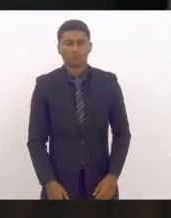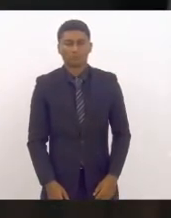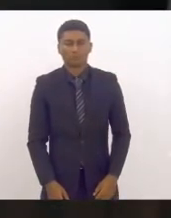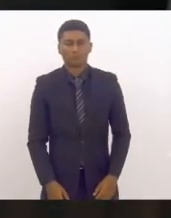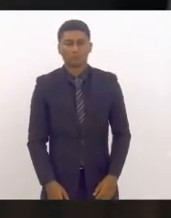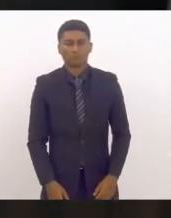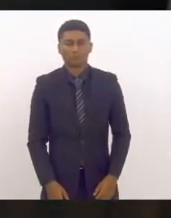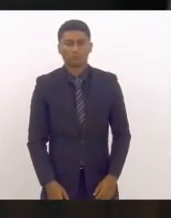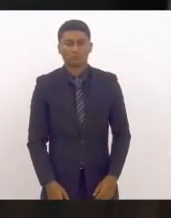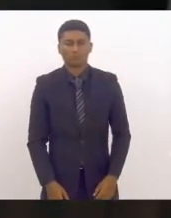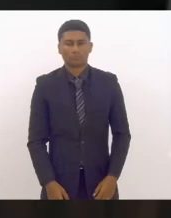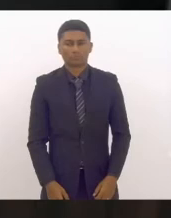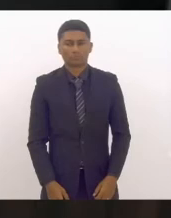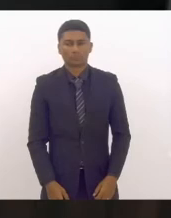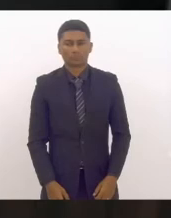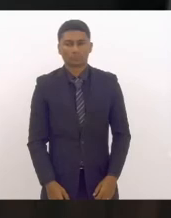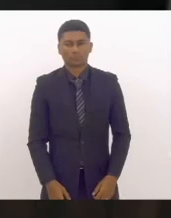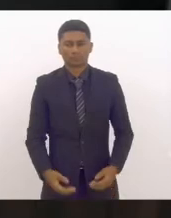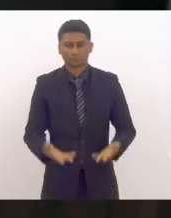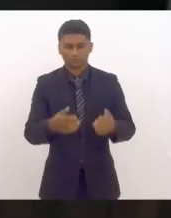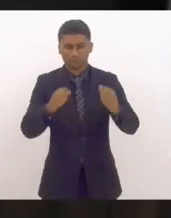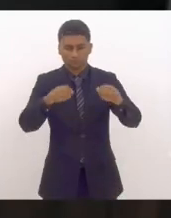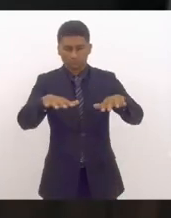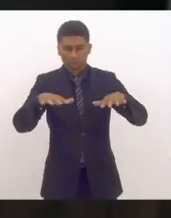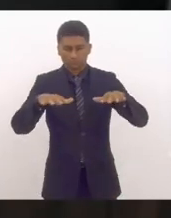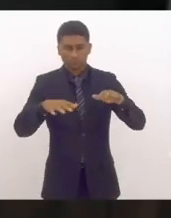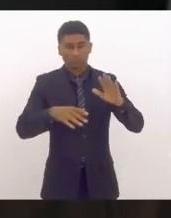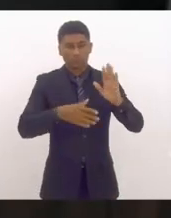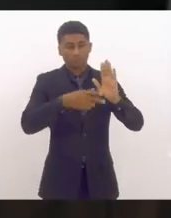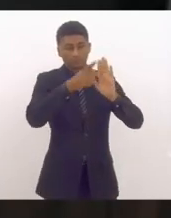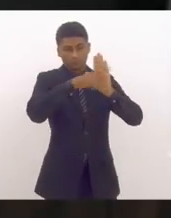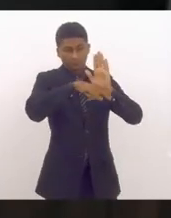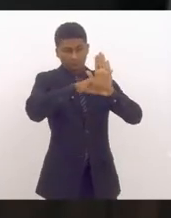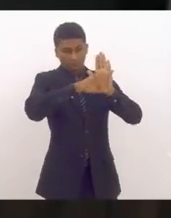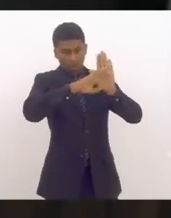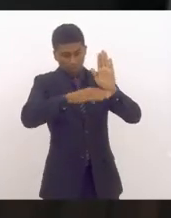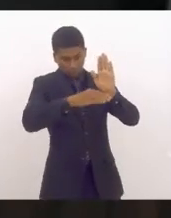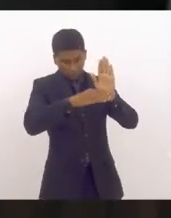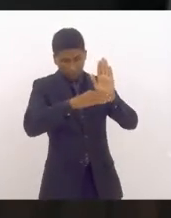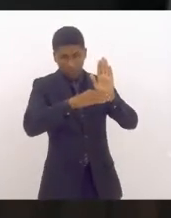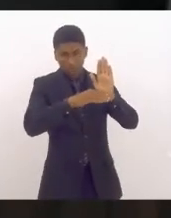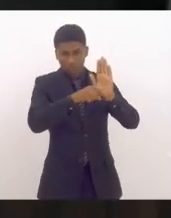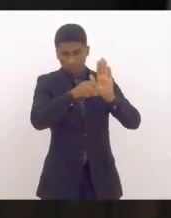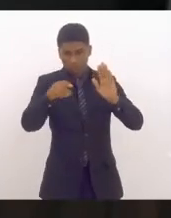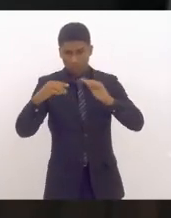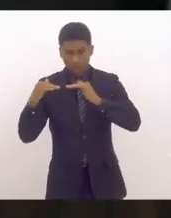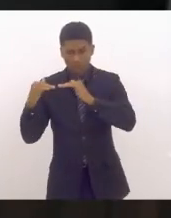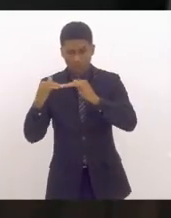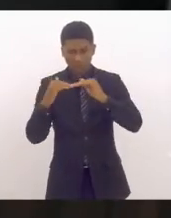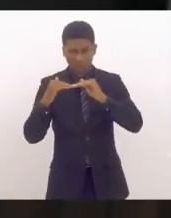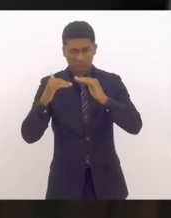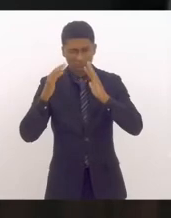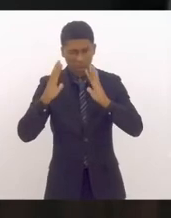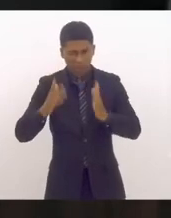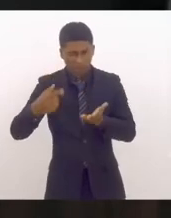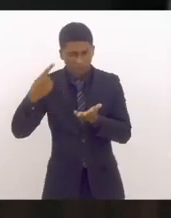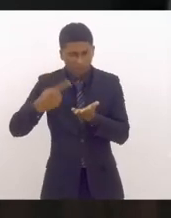Eu vou, com autorização do plenário, cantar o outro projeto enquanto Vossas Excelências têm acordo?